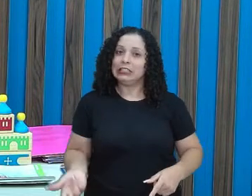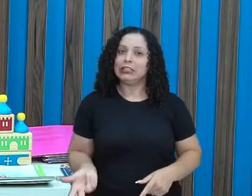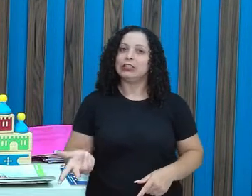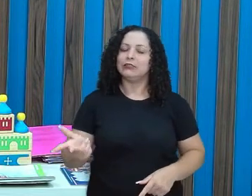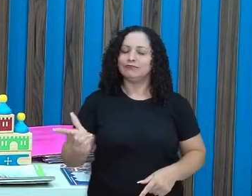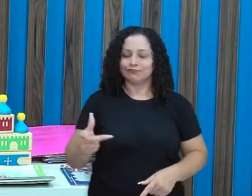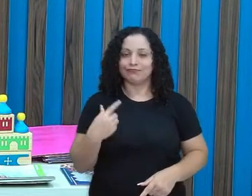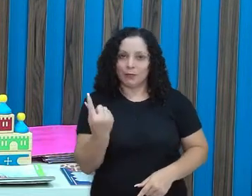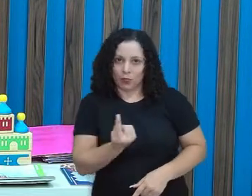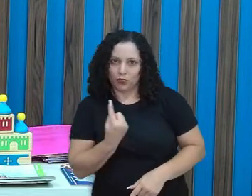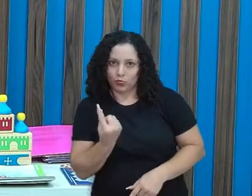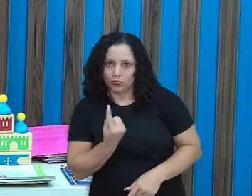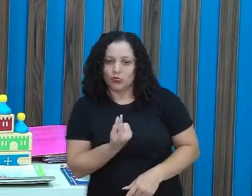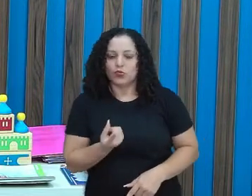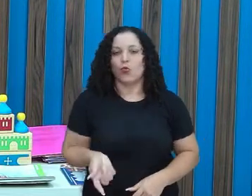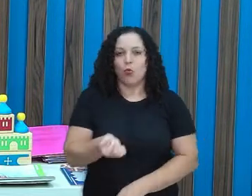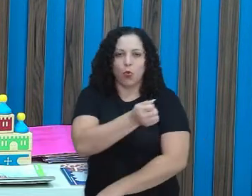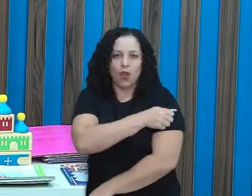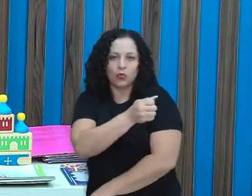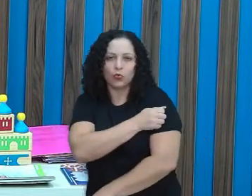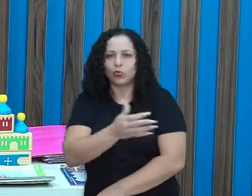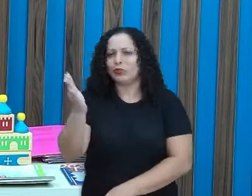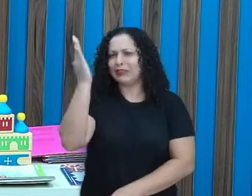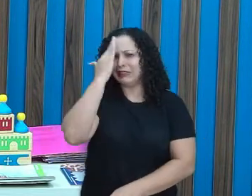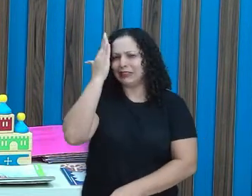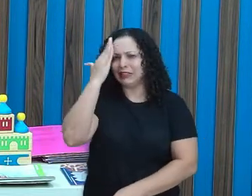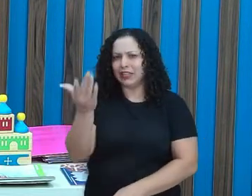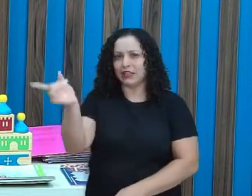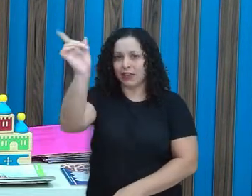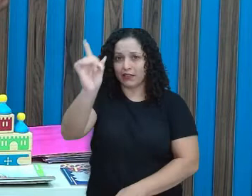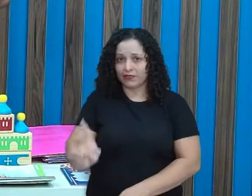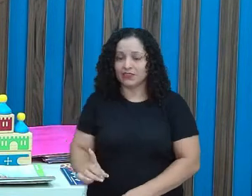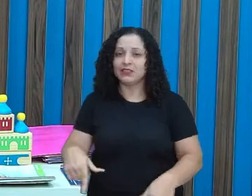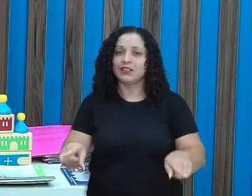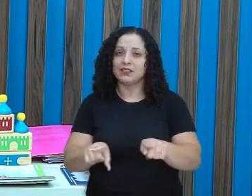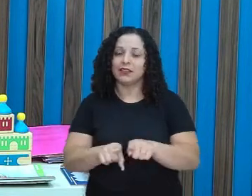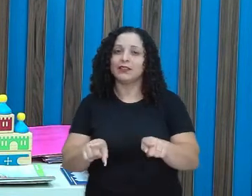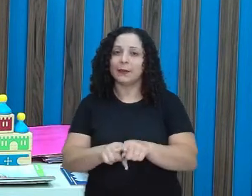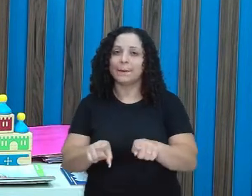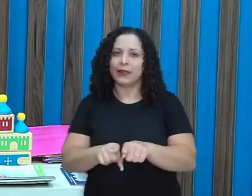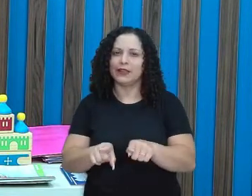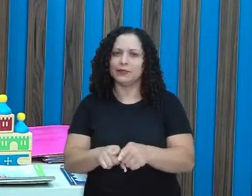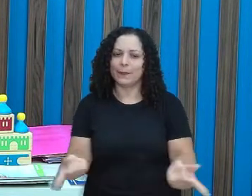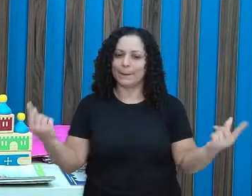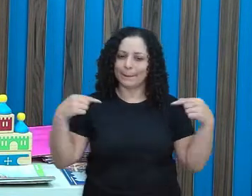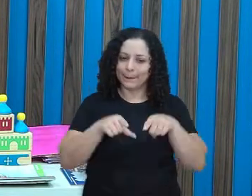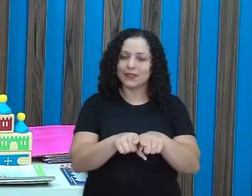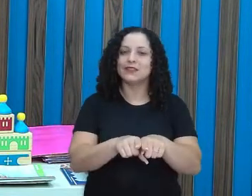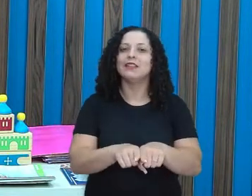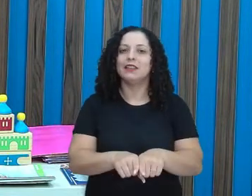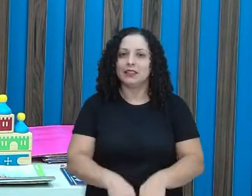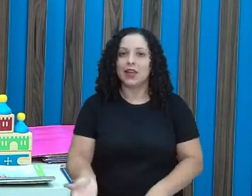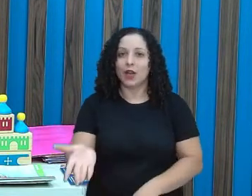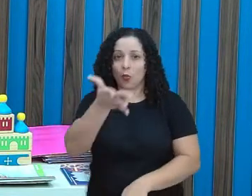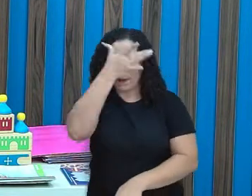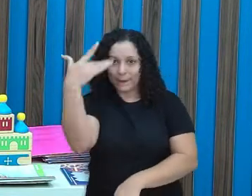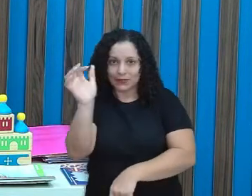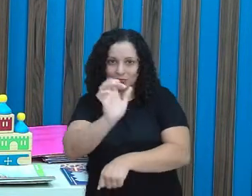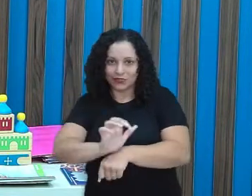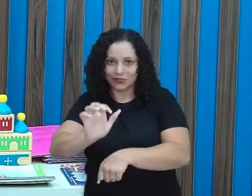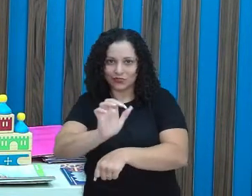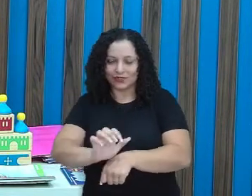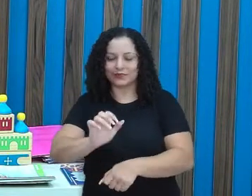individualizada, entendendo suas necessidades, em parceria com o AADE, em parceria com o estagiário que está lá para dar esse